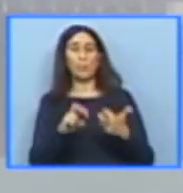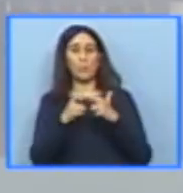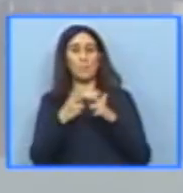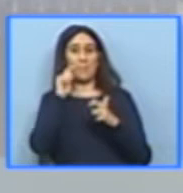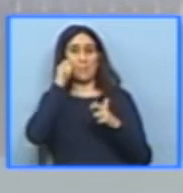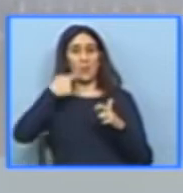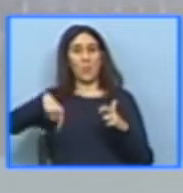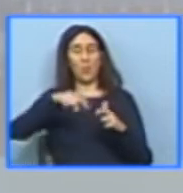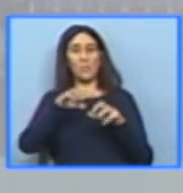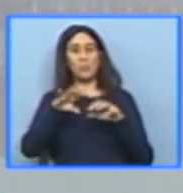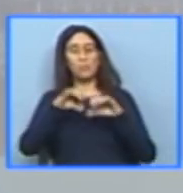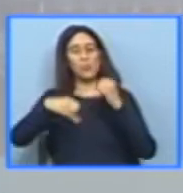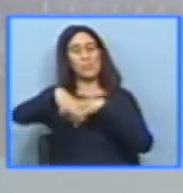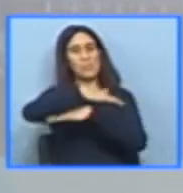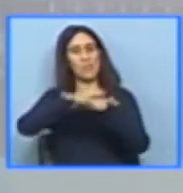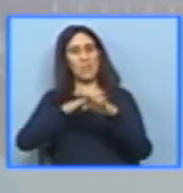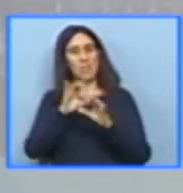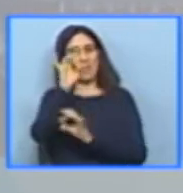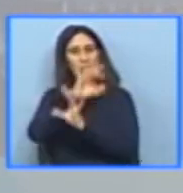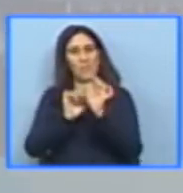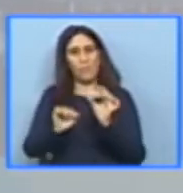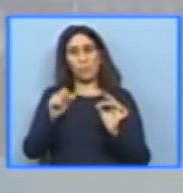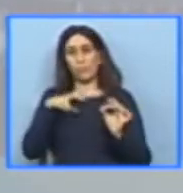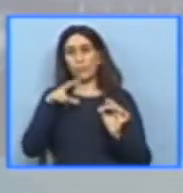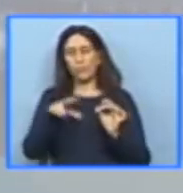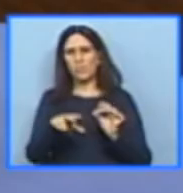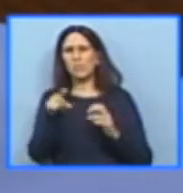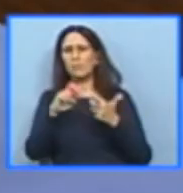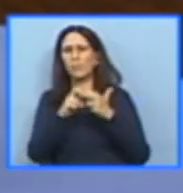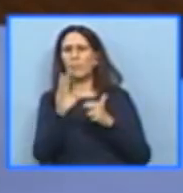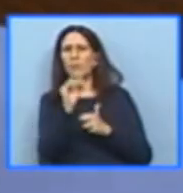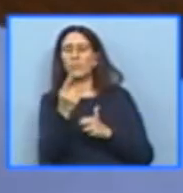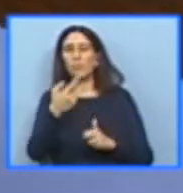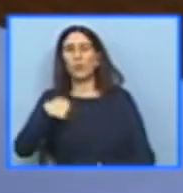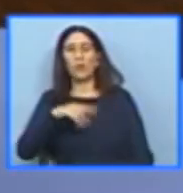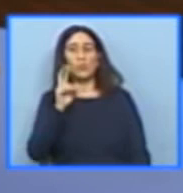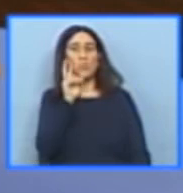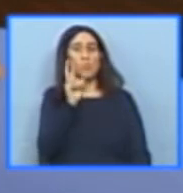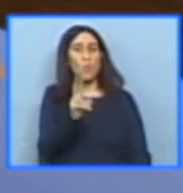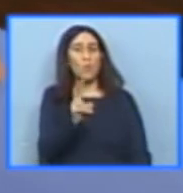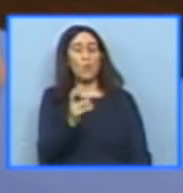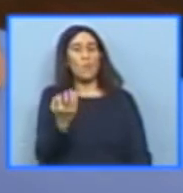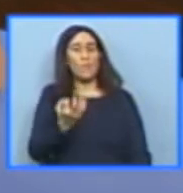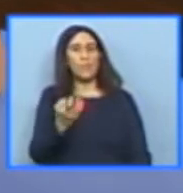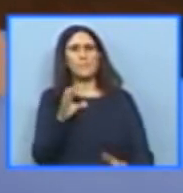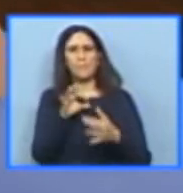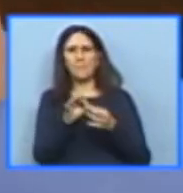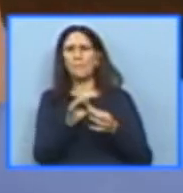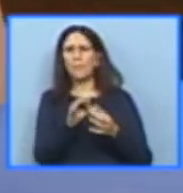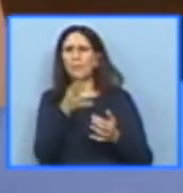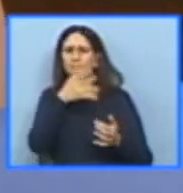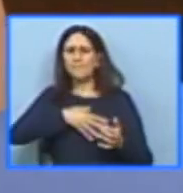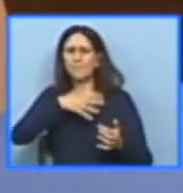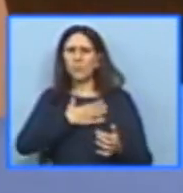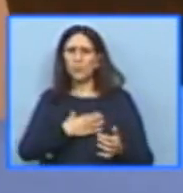a sociedade ocidental portuguesa. Um outro problema que nós, se calhar, somos espectadores dele, de respeito, e gostava também que se referisse a